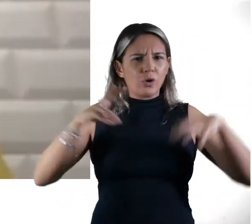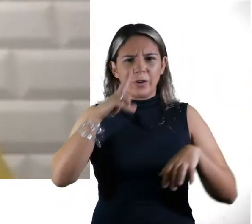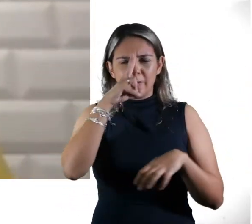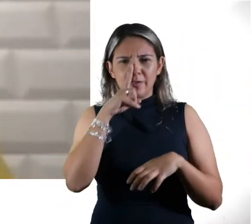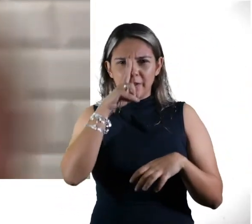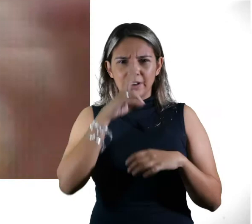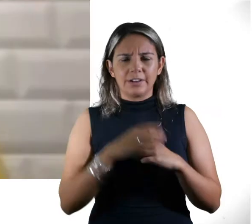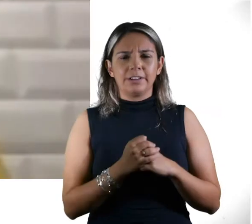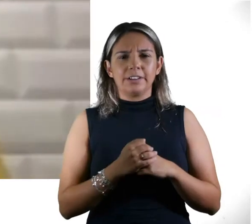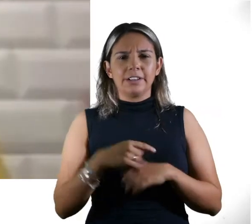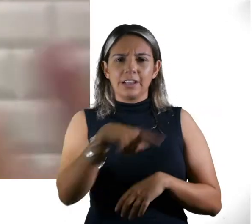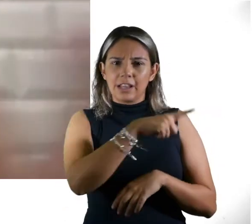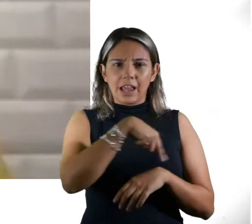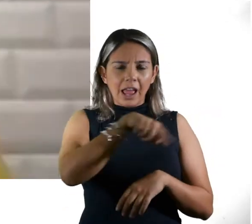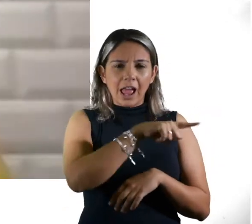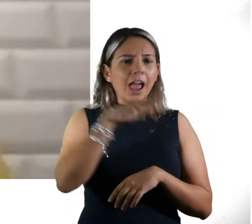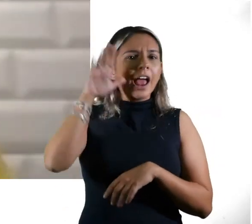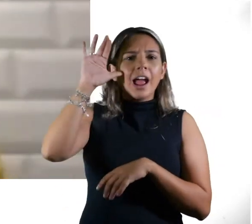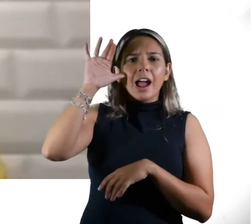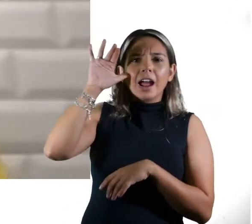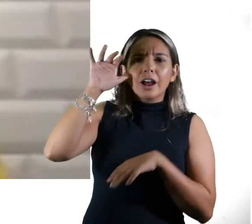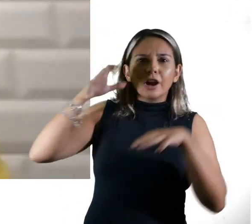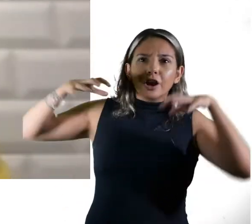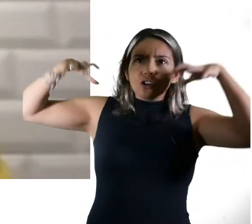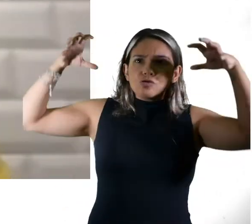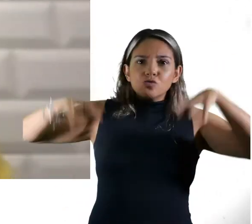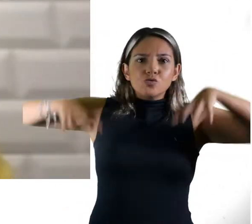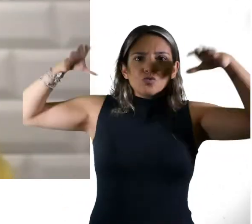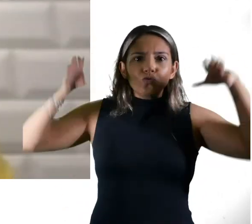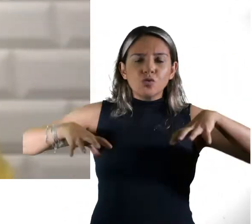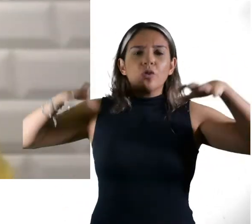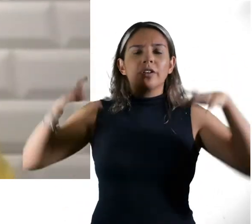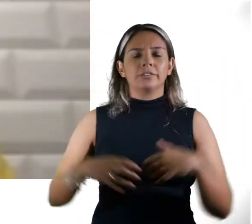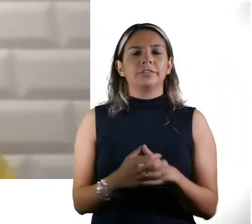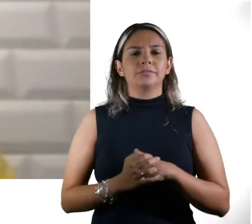escritores estão precisamente assistindo a uma tempestade no continente,